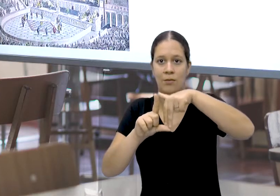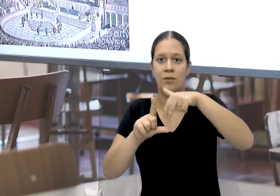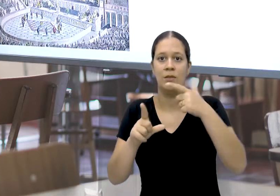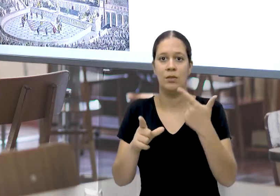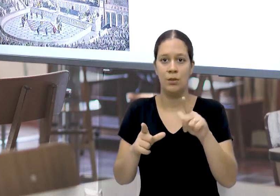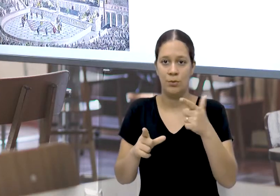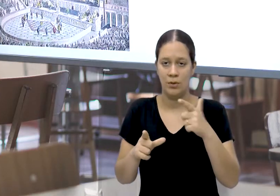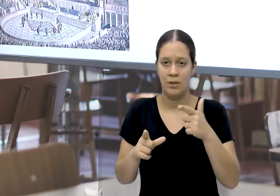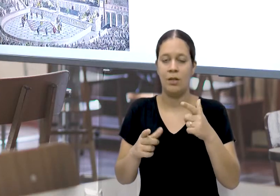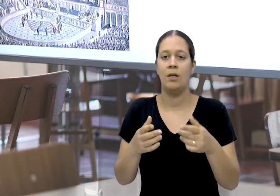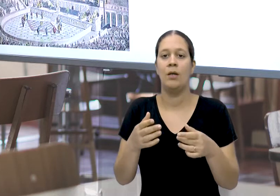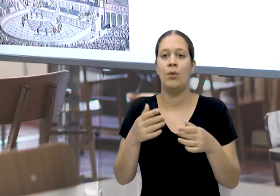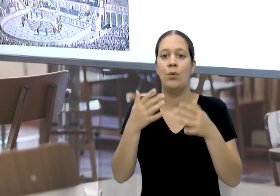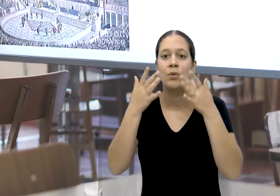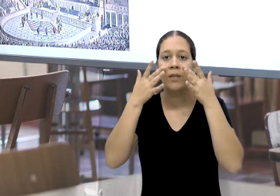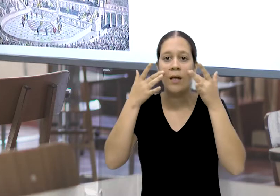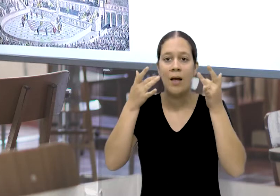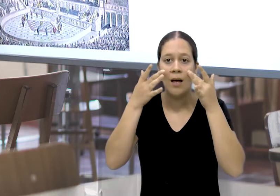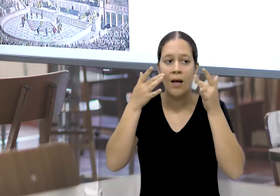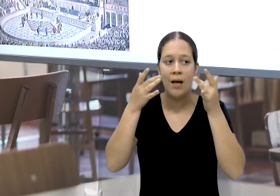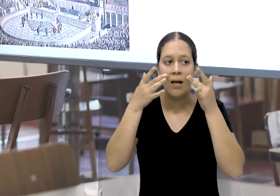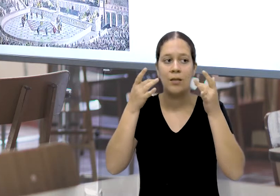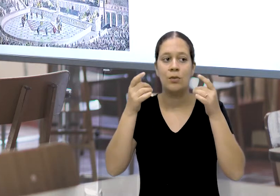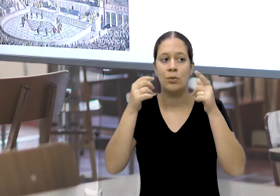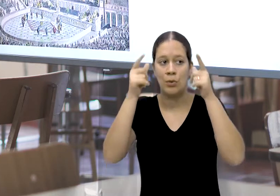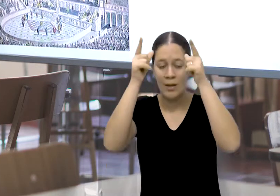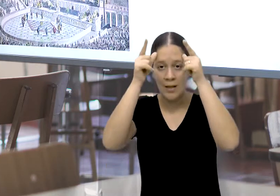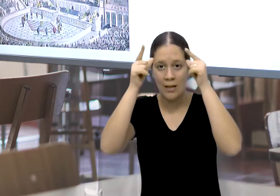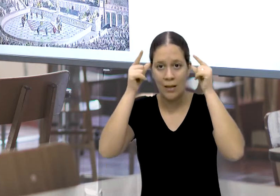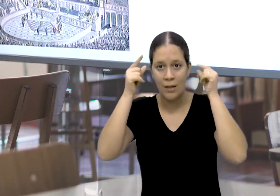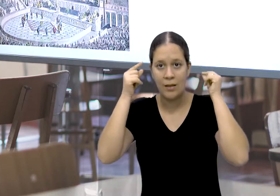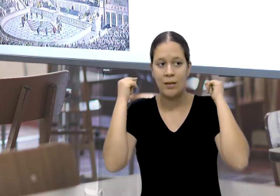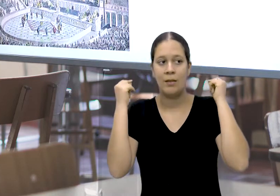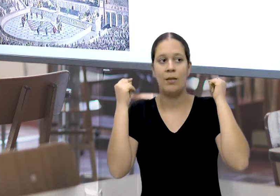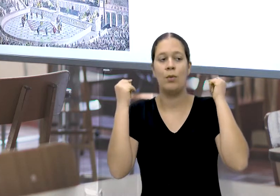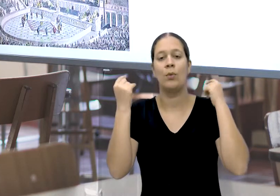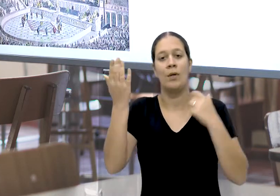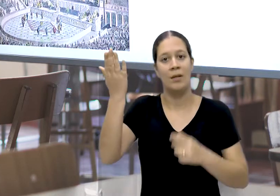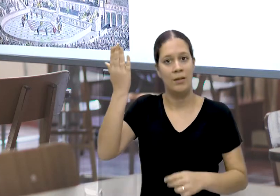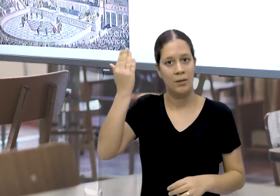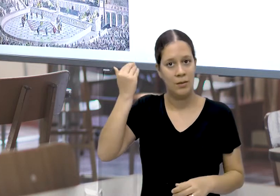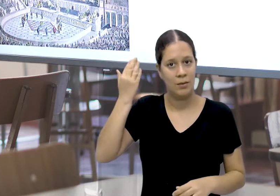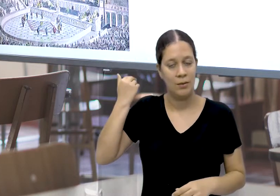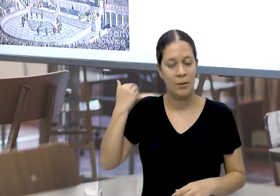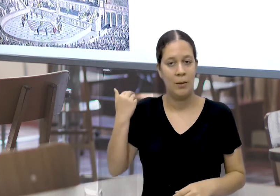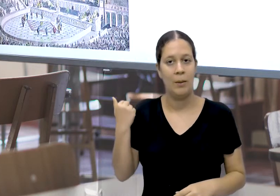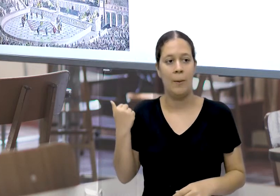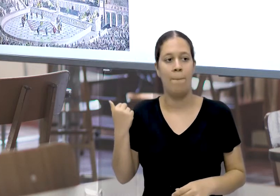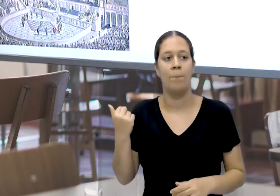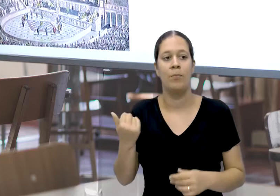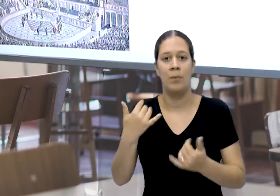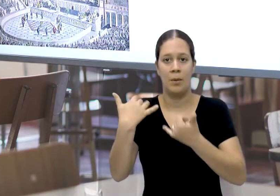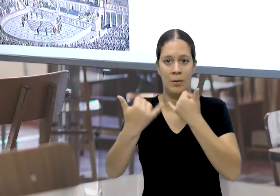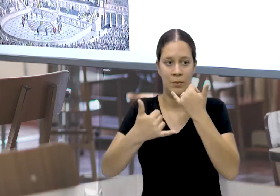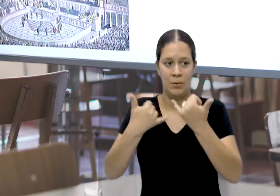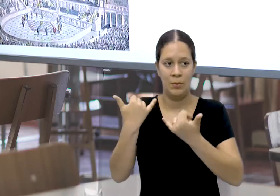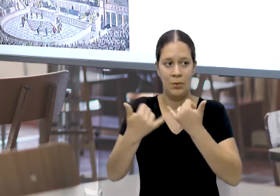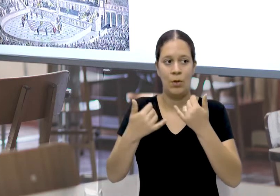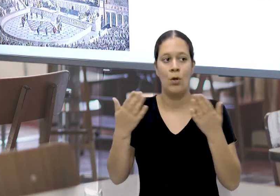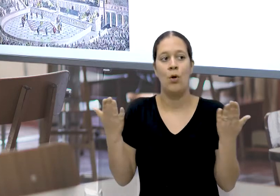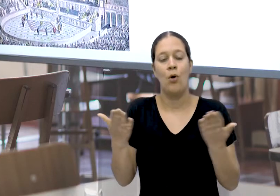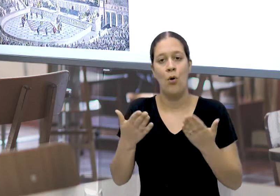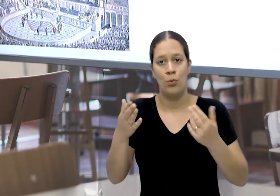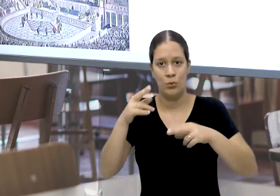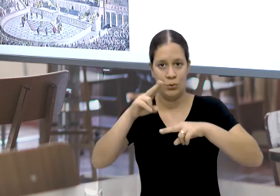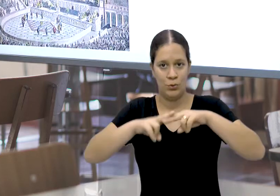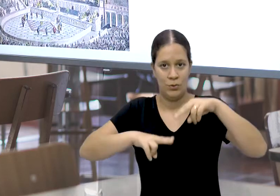de fato, assistir às encenações. Eram super concorridas. Era o que tinha de mais interessante para o entretenimento